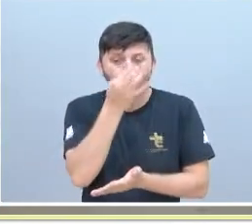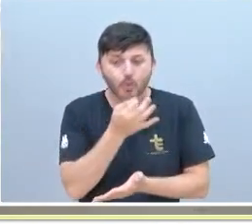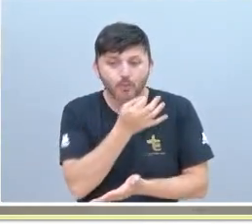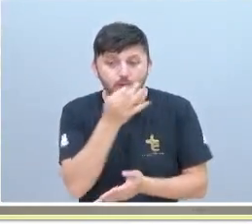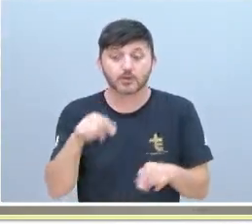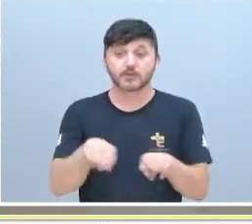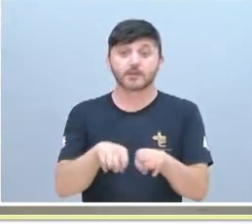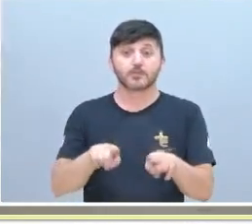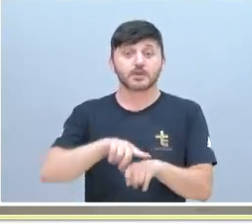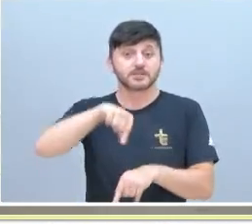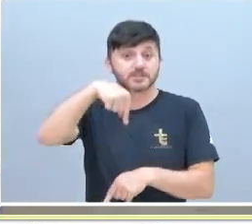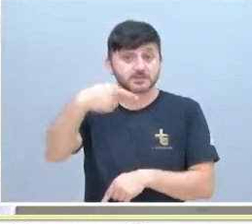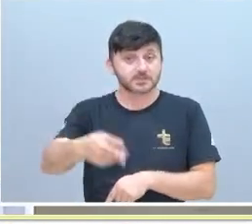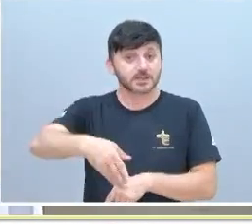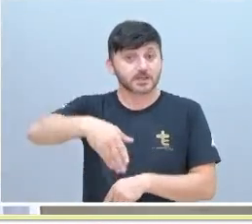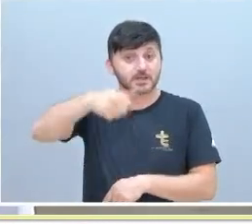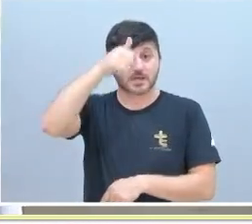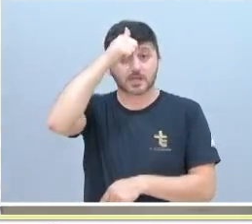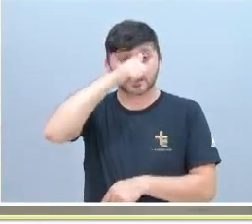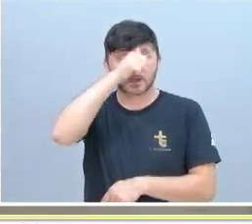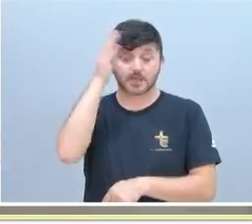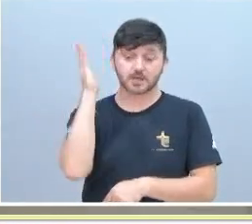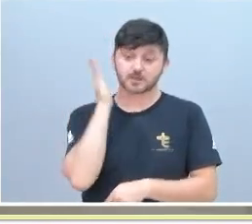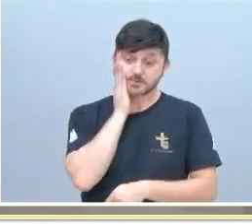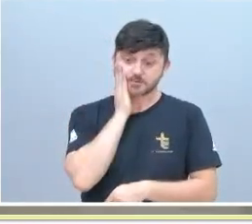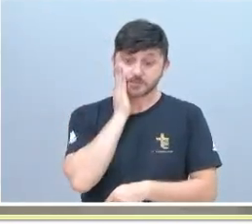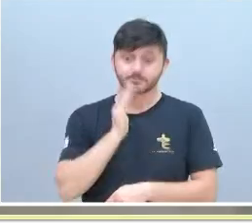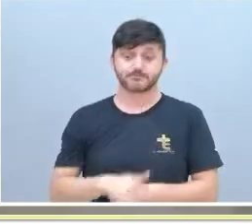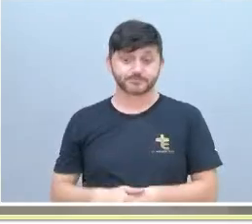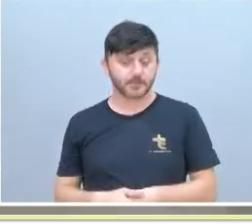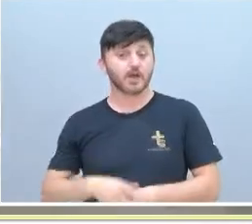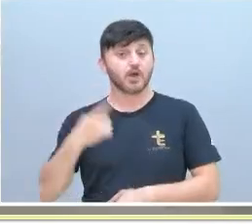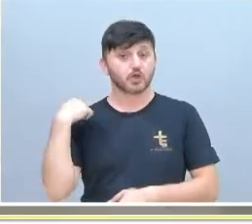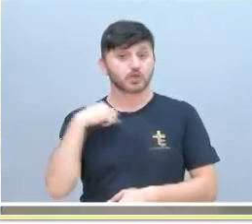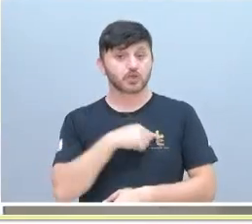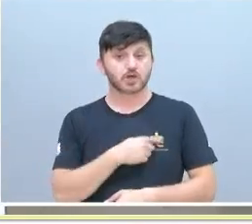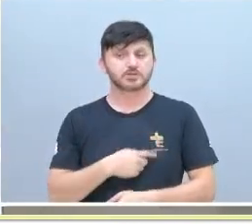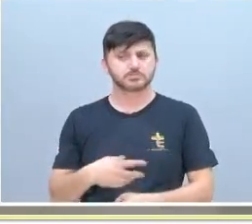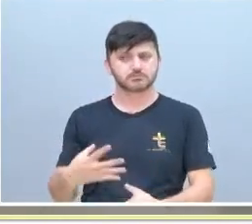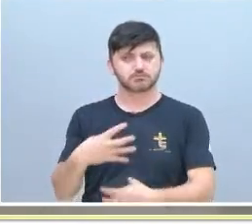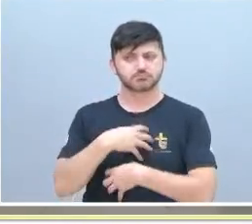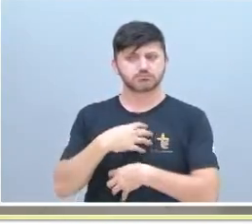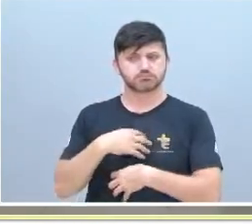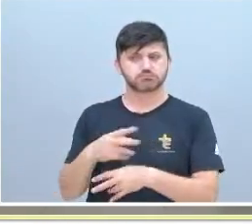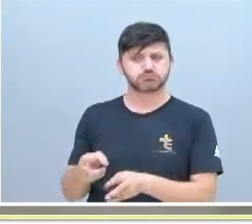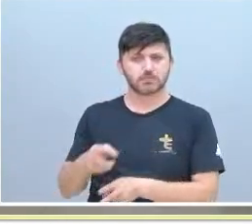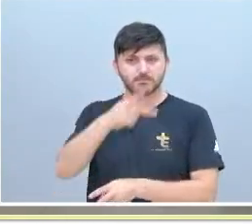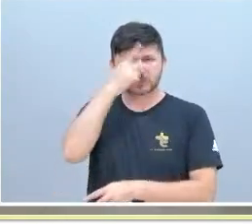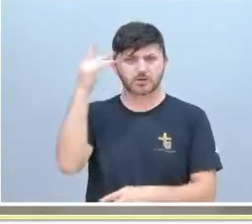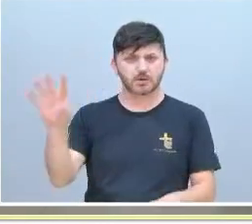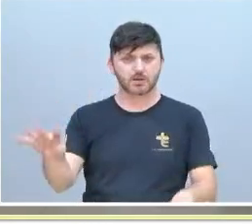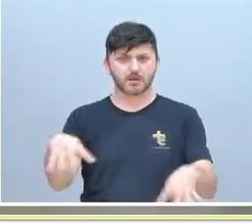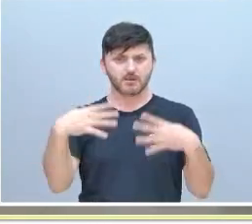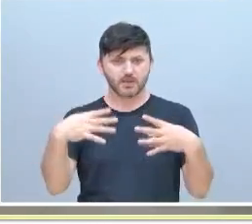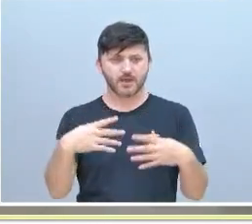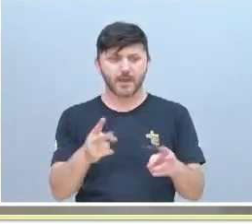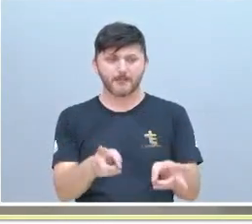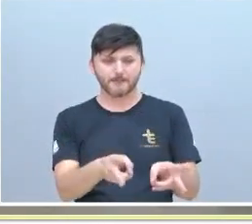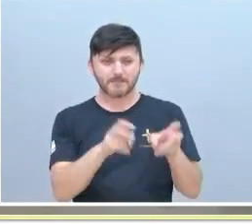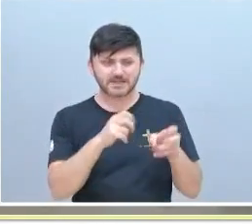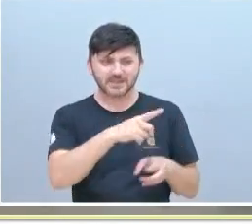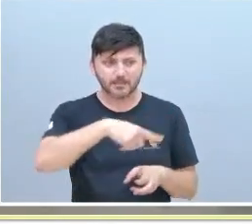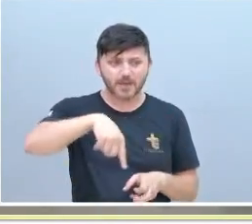Nós precisamos levar uma vida aonde quem nos olha perceba, eles são batizados.